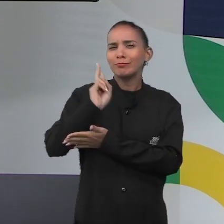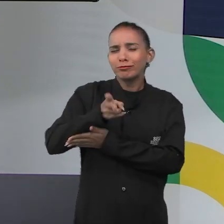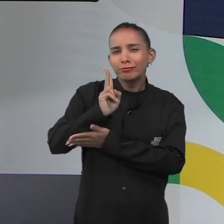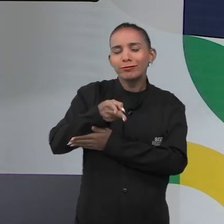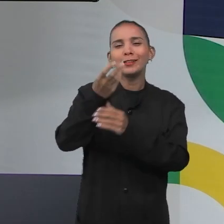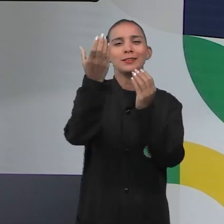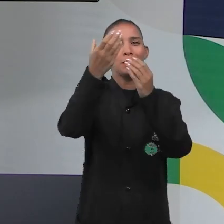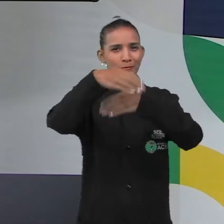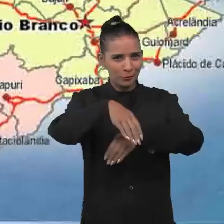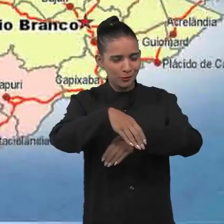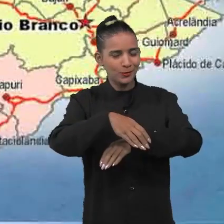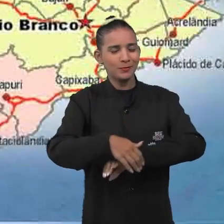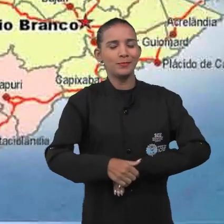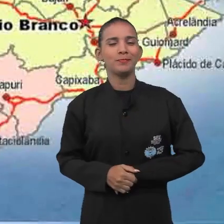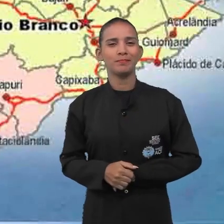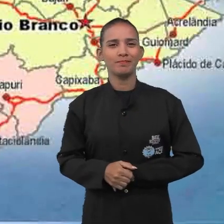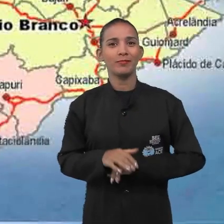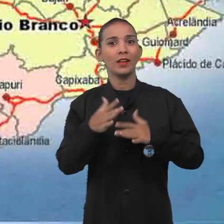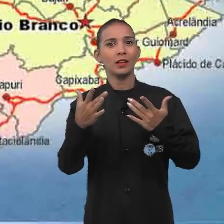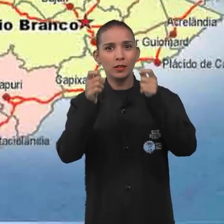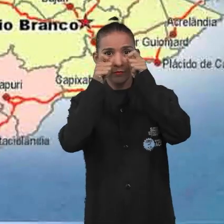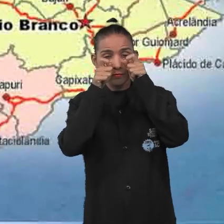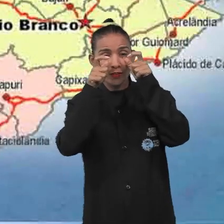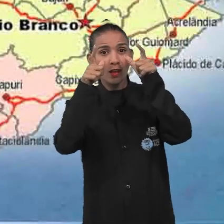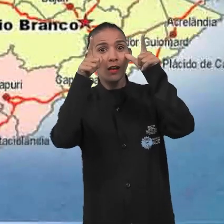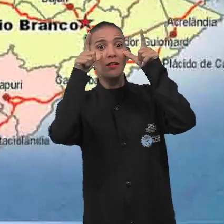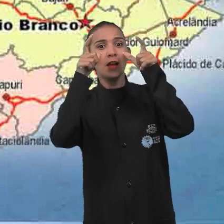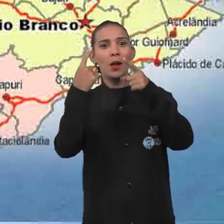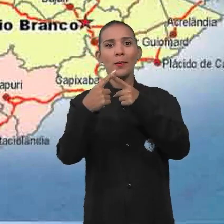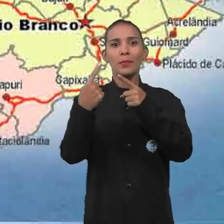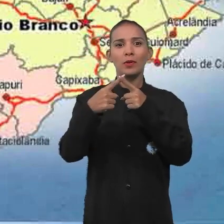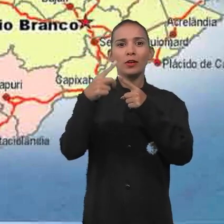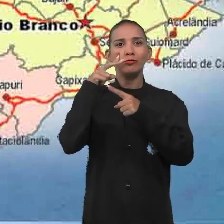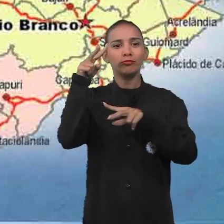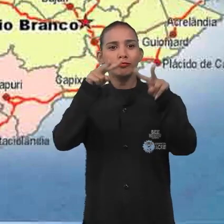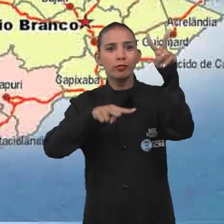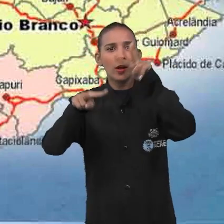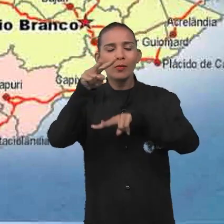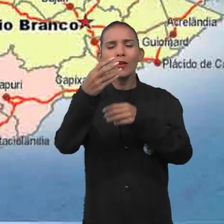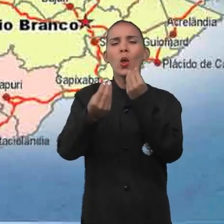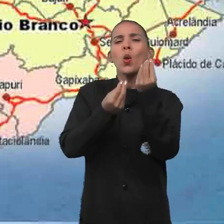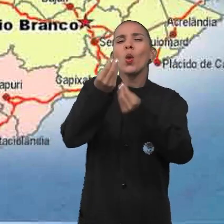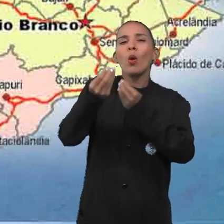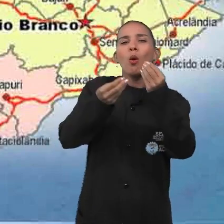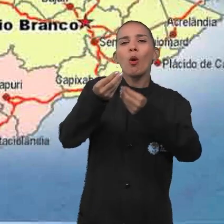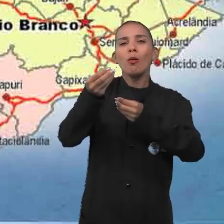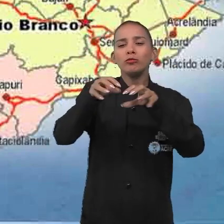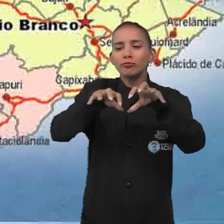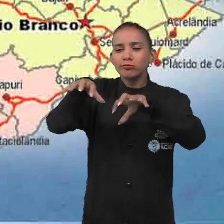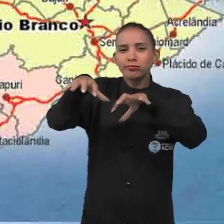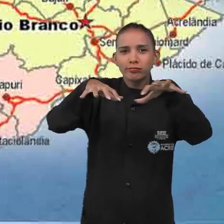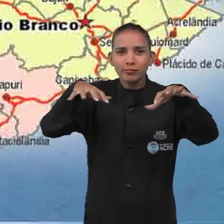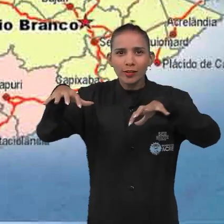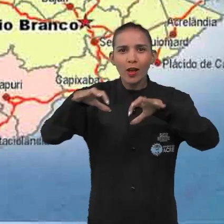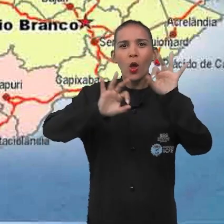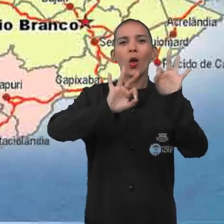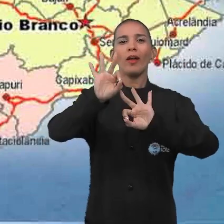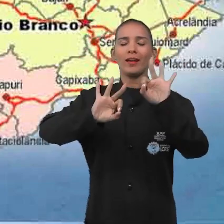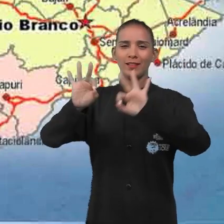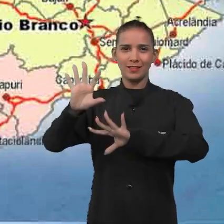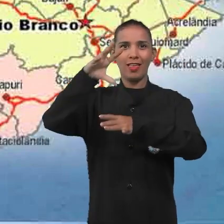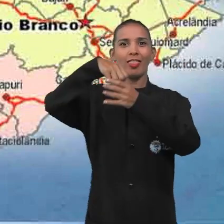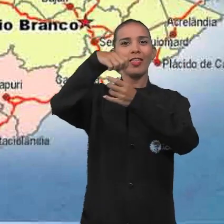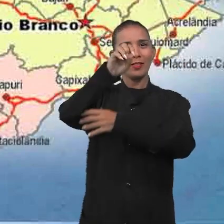pessoal? Vamos então aqui acompanhar a distribuição dessas regionais no mapa. Olha que interessante, nós temos a